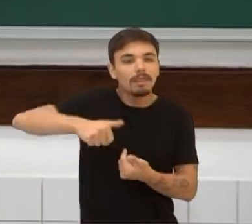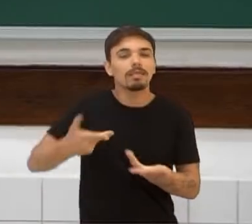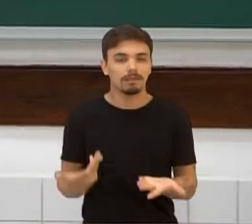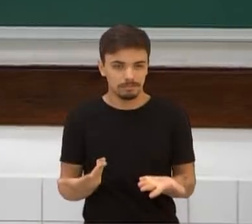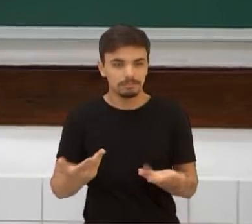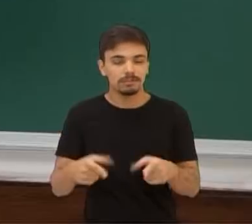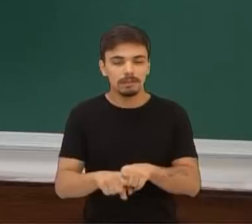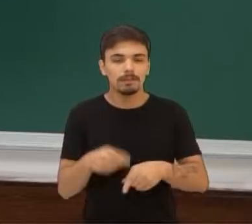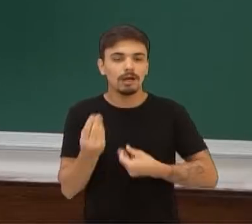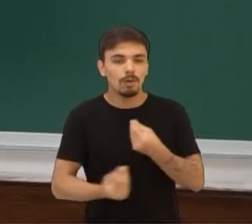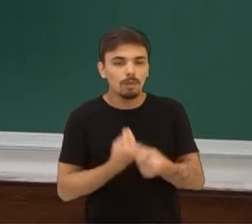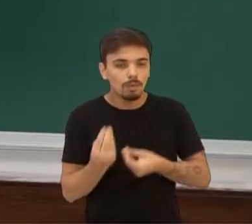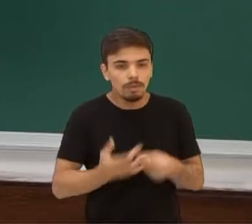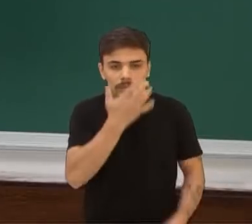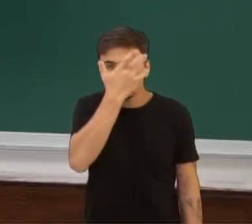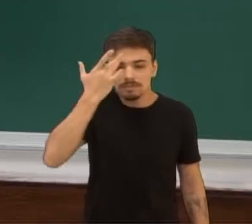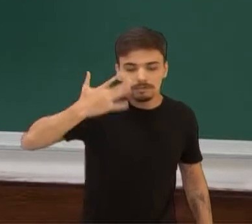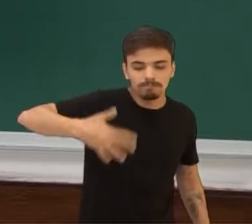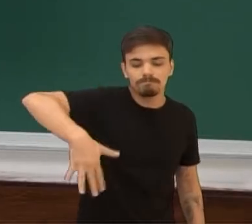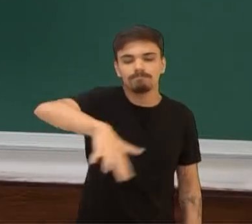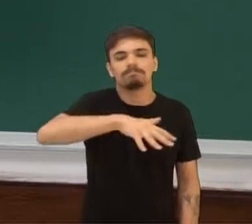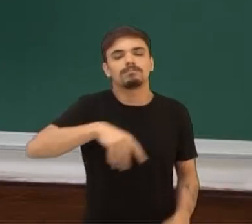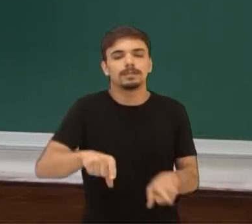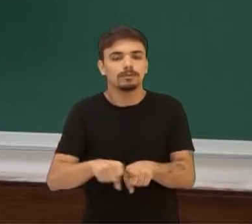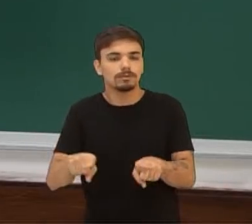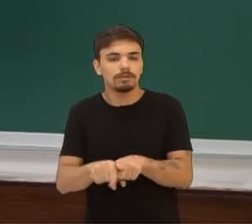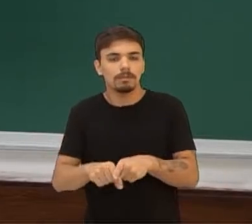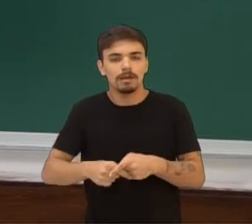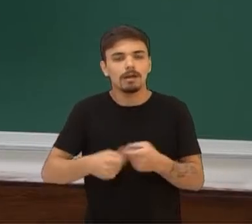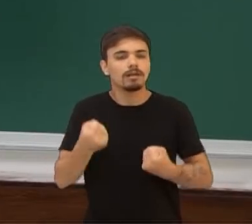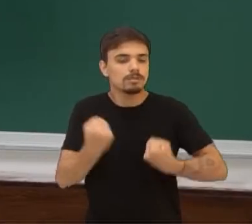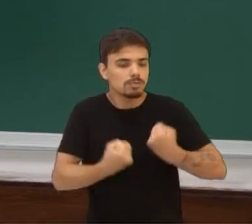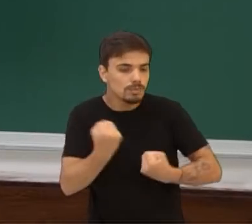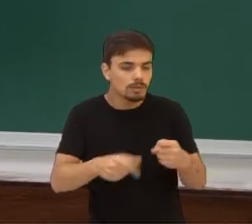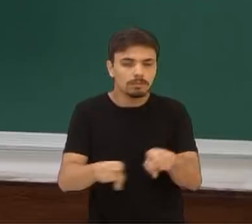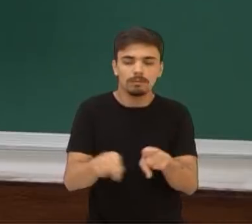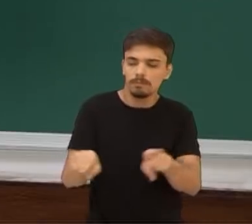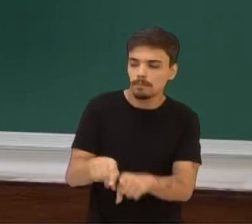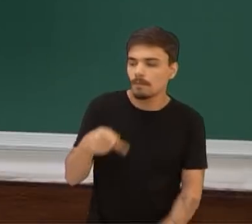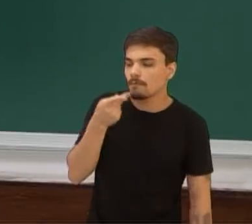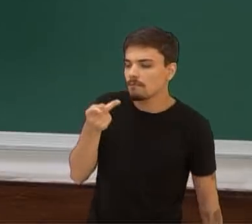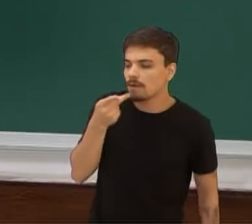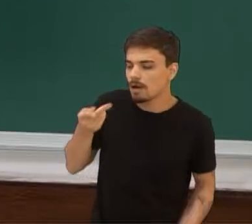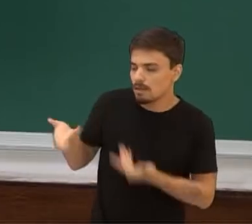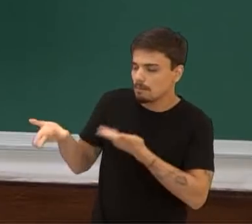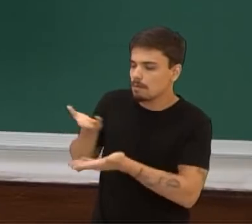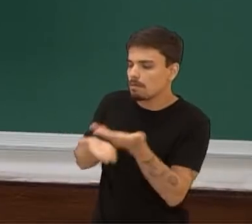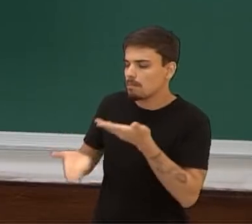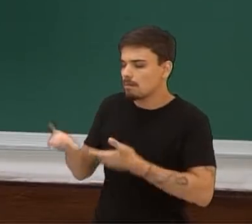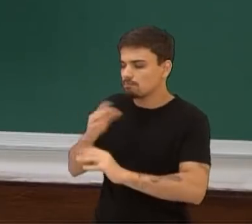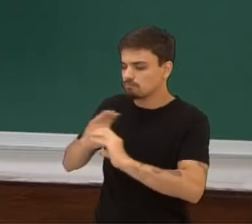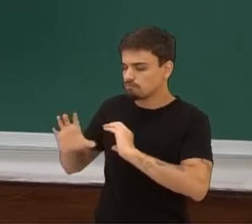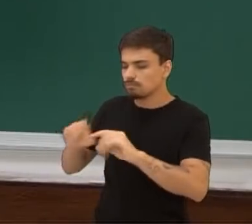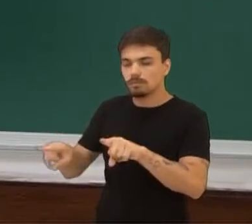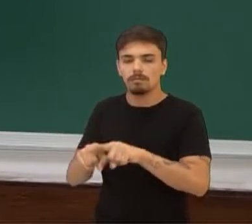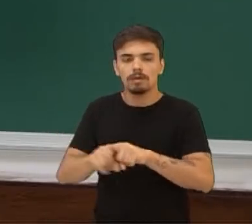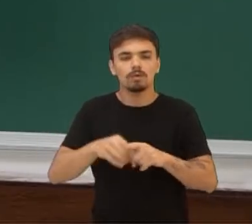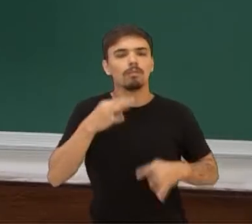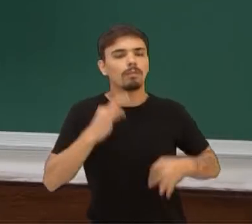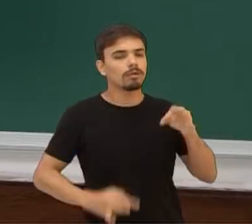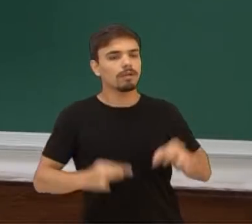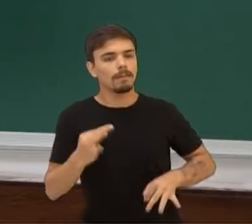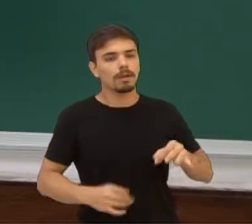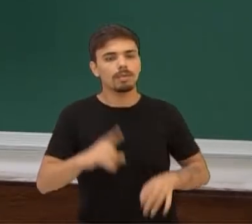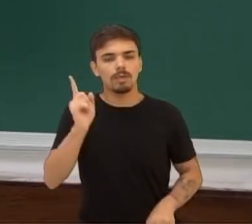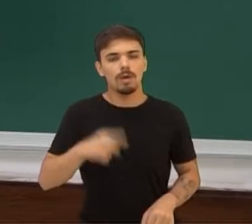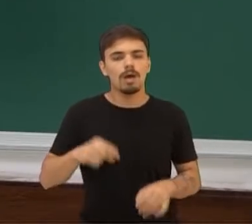modo como as pessoas elas dirigem, né, o modo como elas falam com as outras, como elas se comportam, vai ser